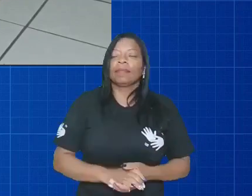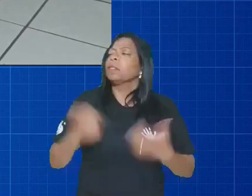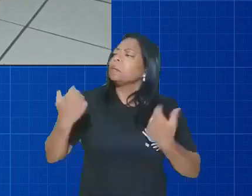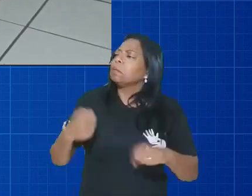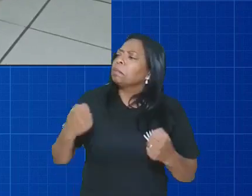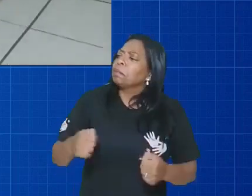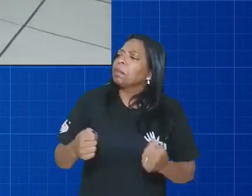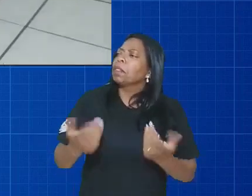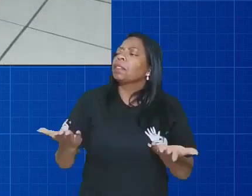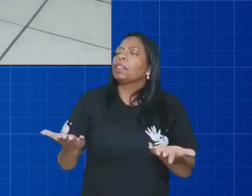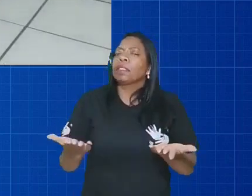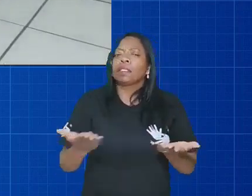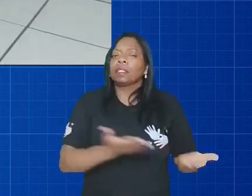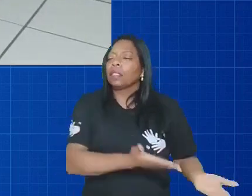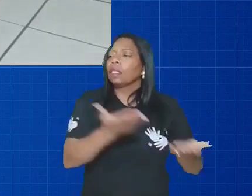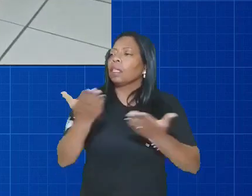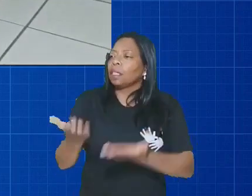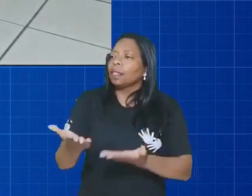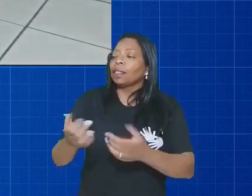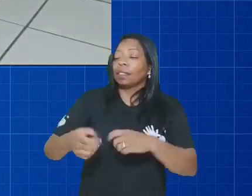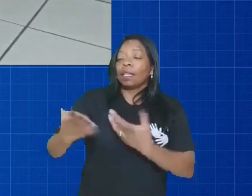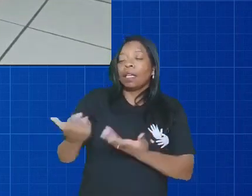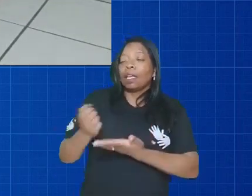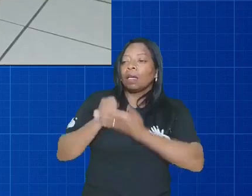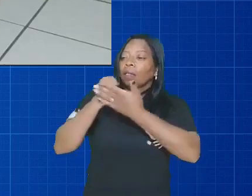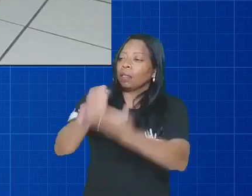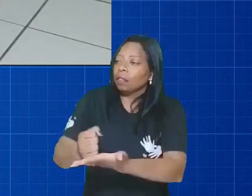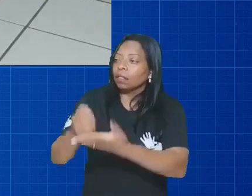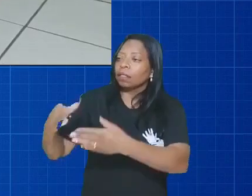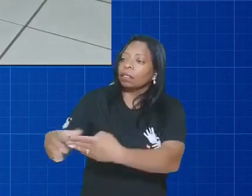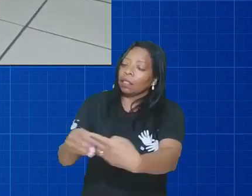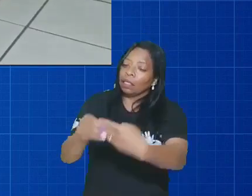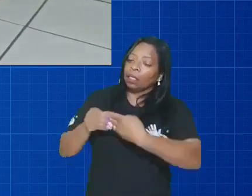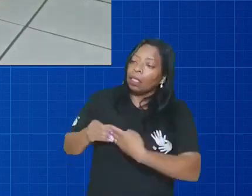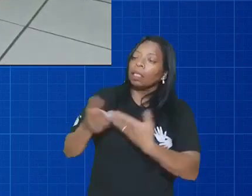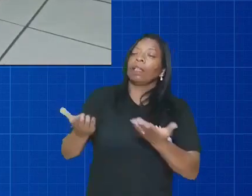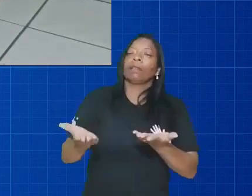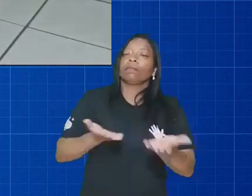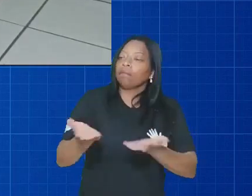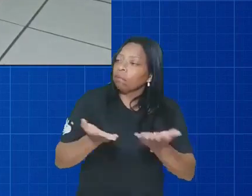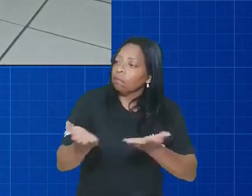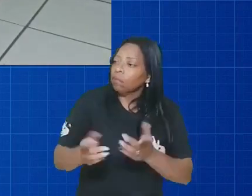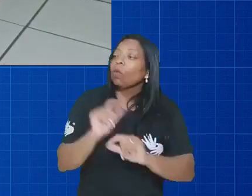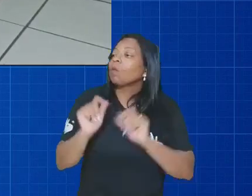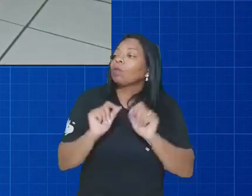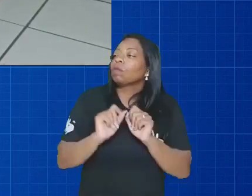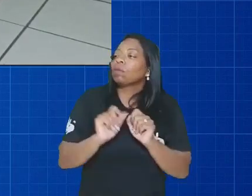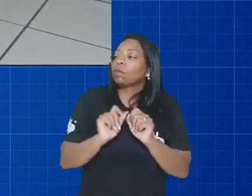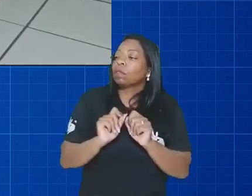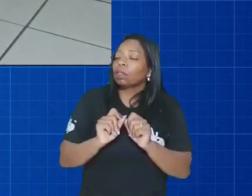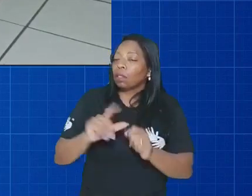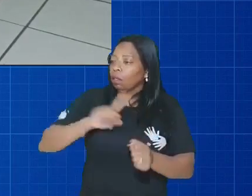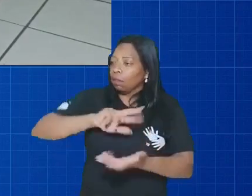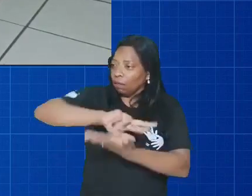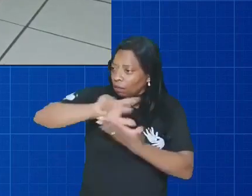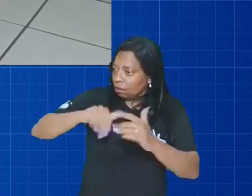né, apoio da saúde mental, ou existem outras ferramentas, outros profissionais que também podem apoiar nessa